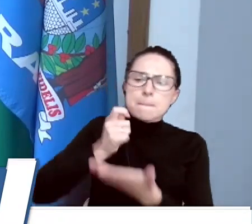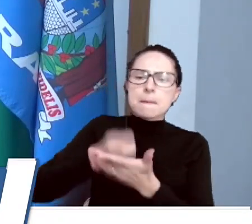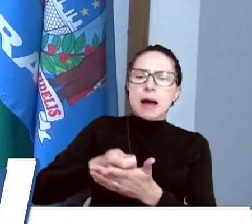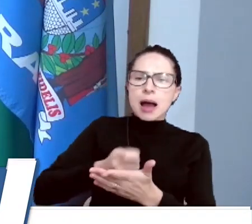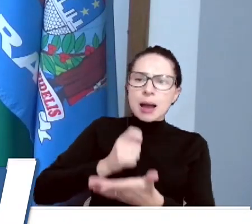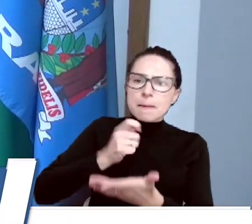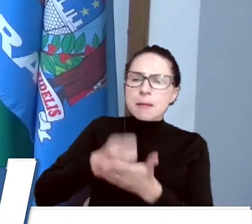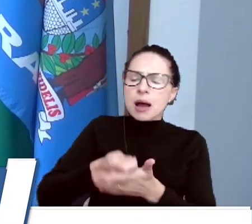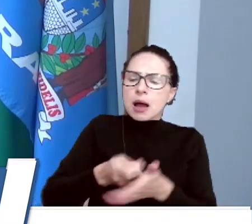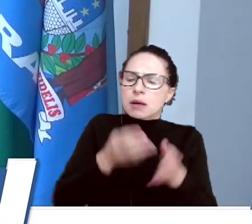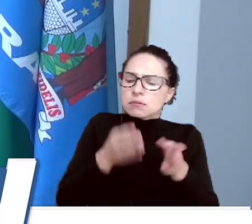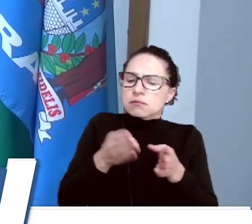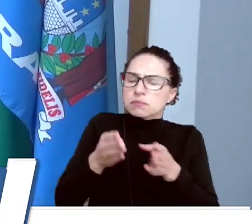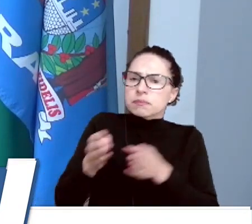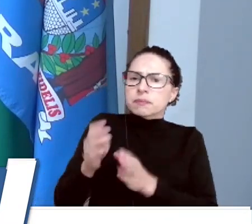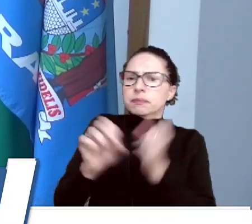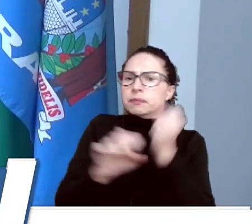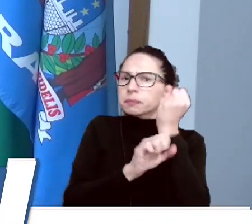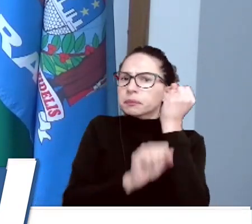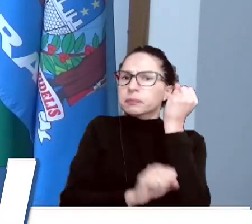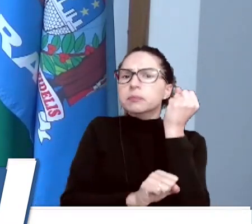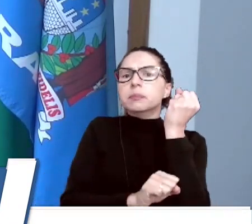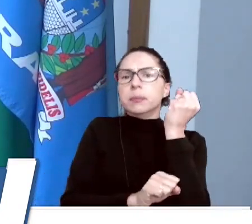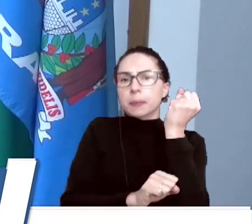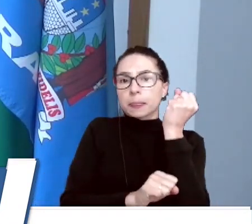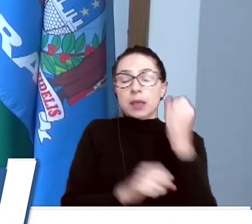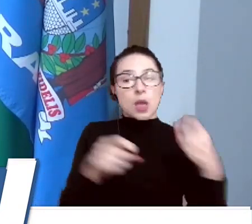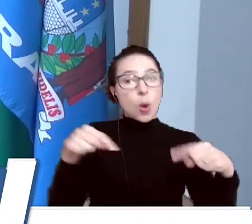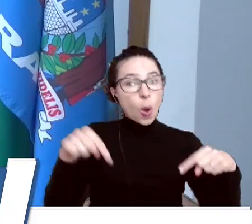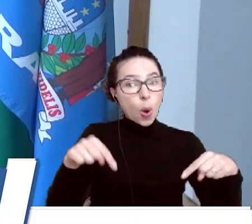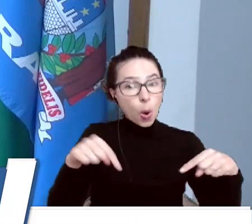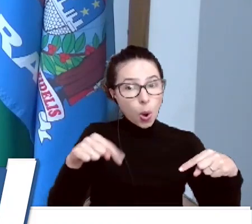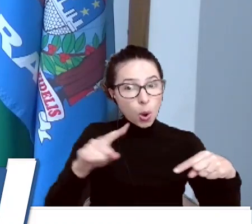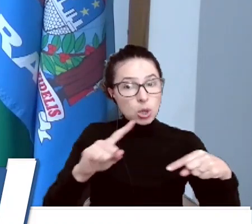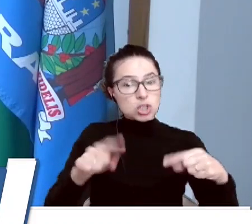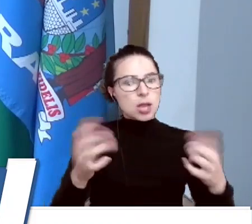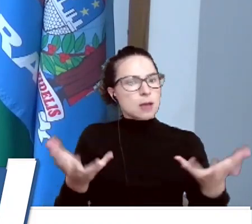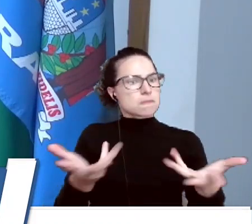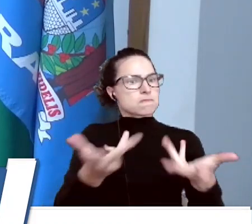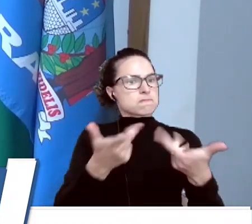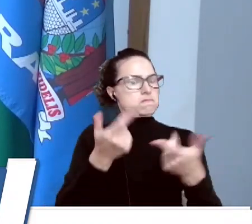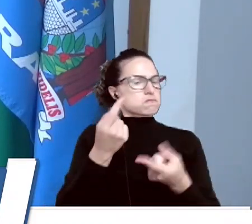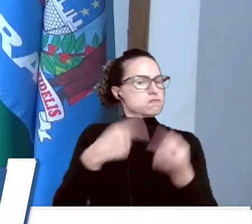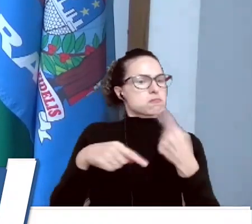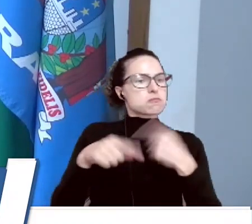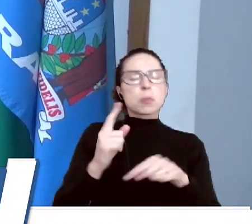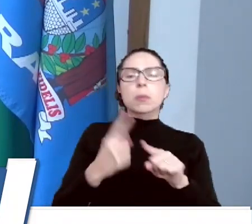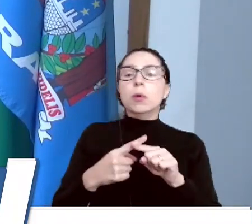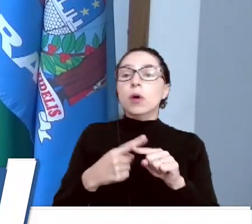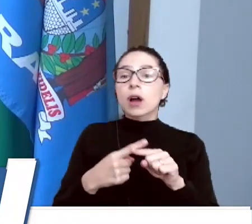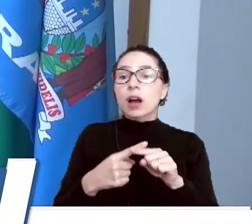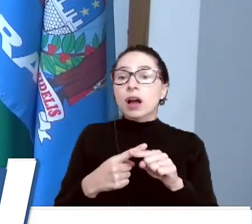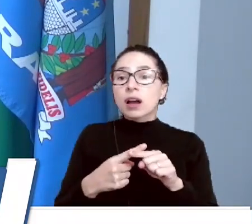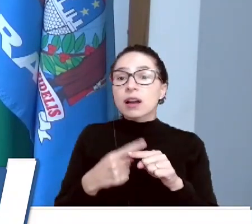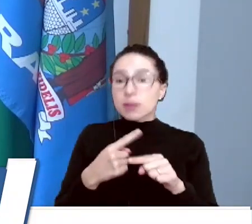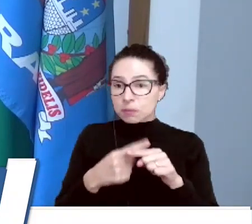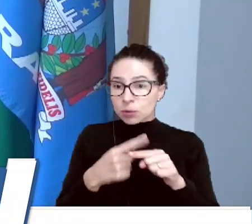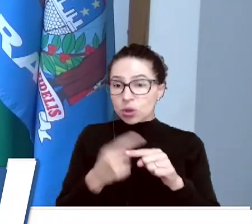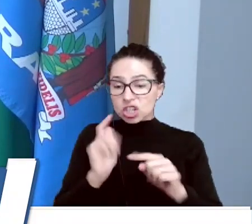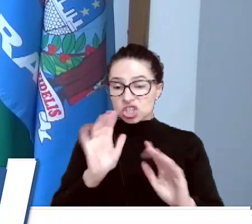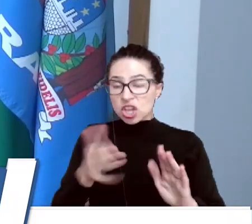a Sabesp, tá? E hoje ela é superavitária. Sabe por quê? Porque o que ela